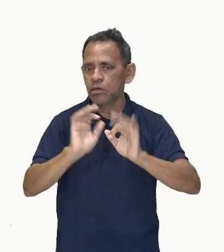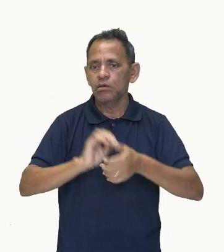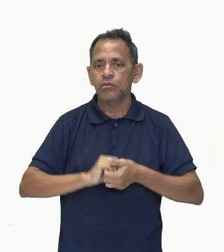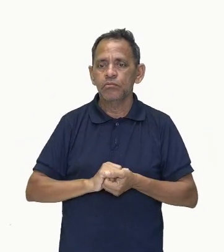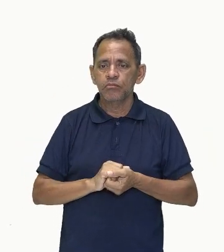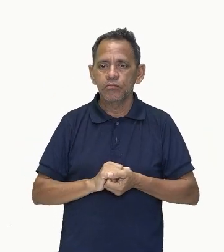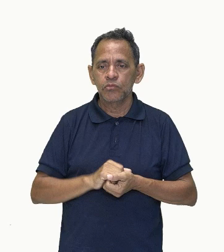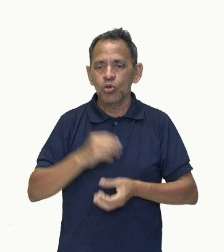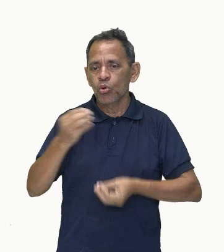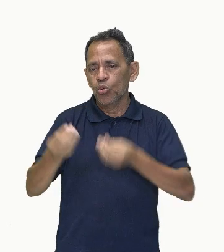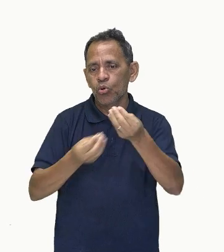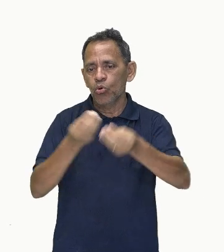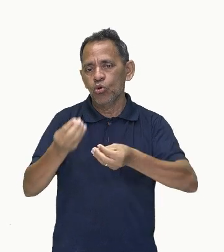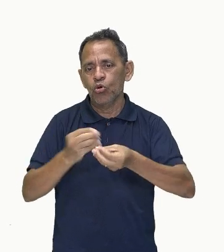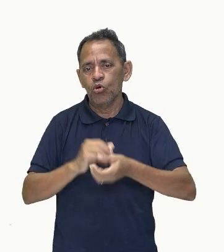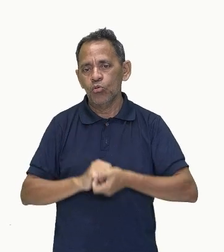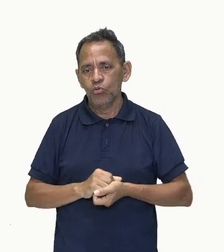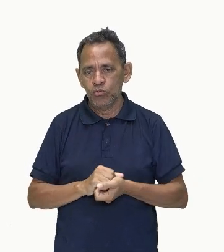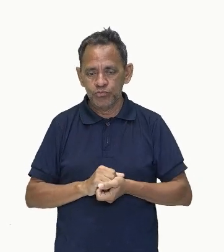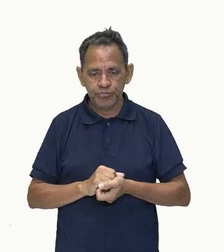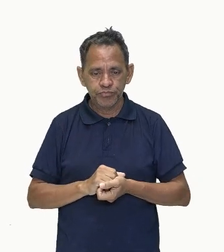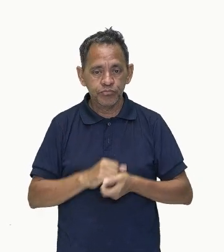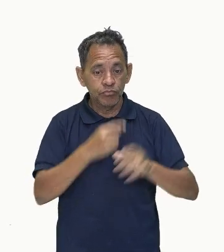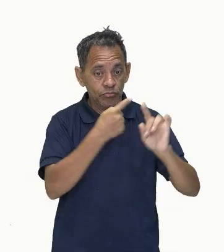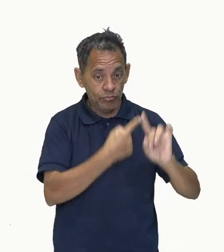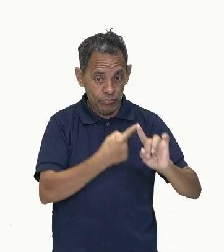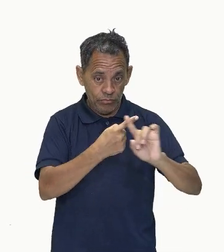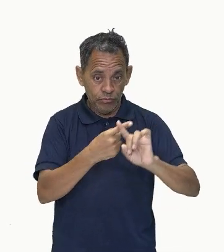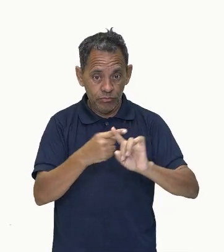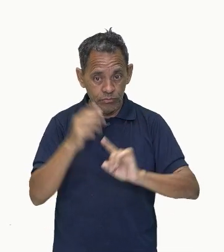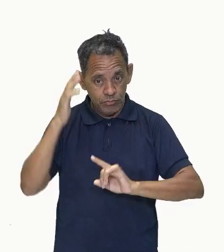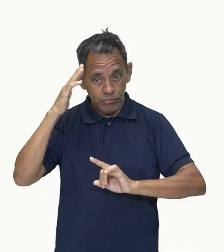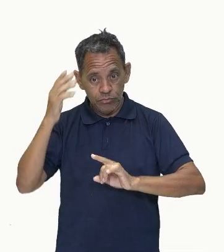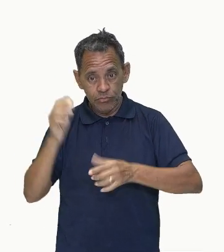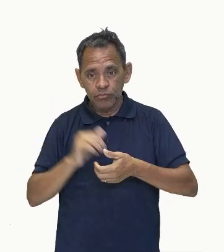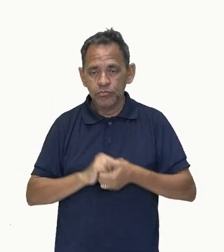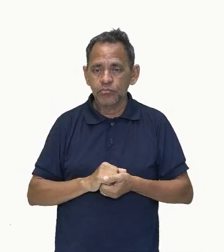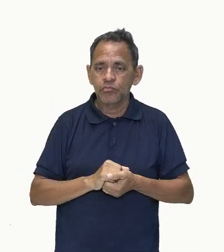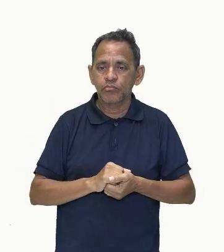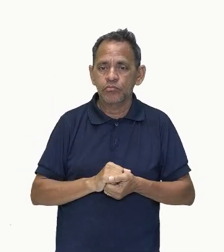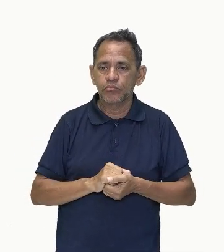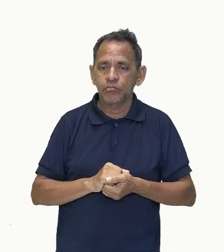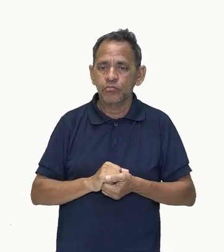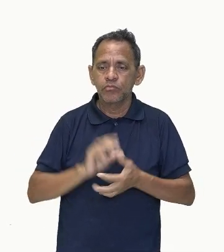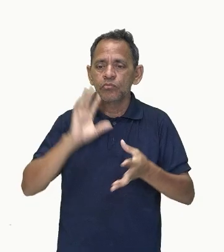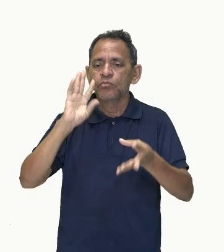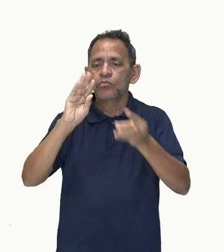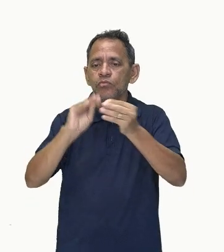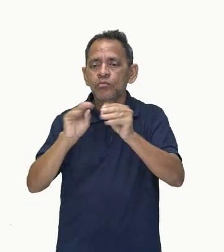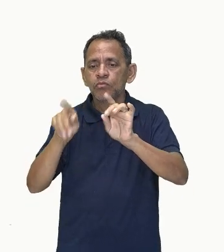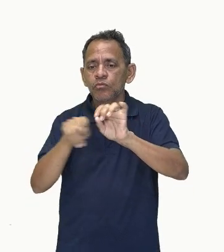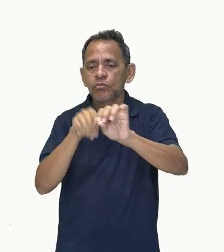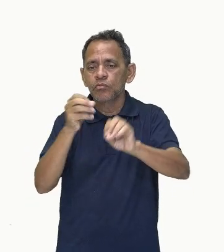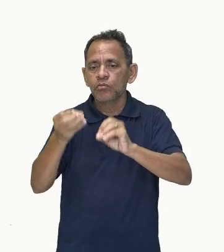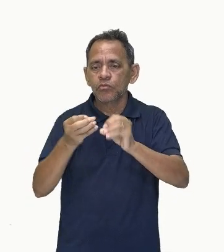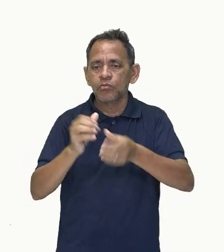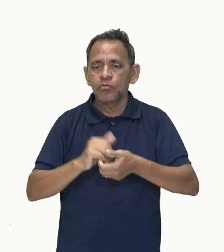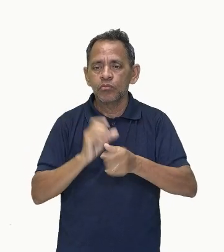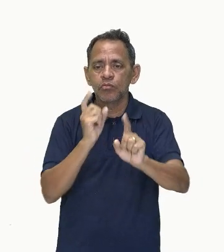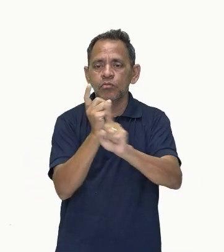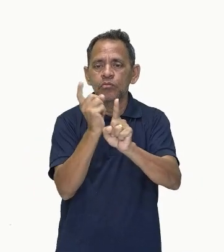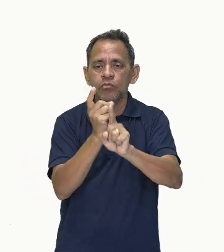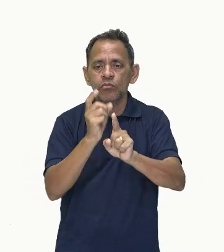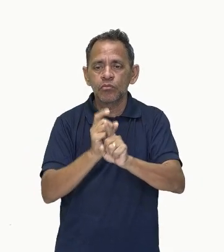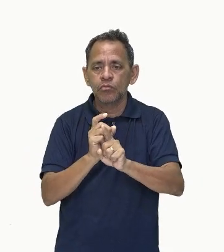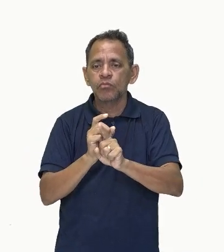gente fazer as multiplicações aí. Vamos realizar todas as multiplicações para a gente encontrar finalmente